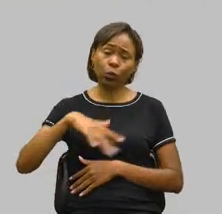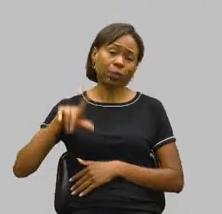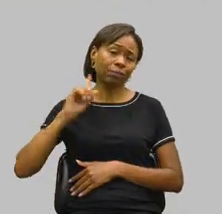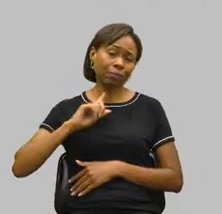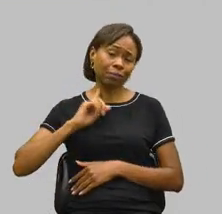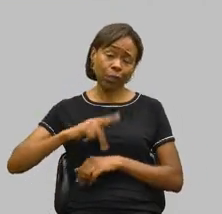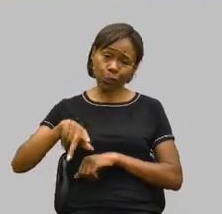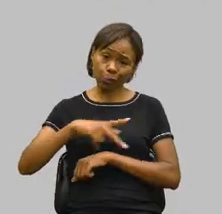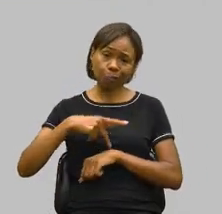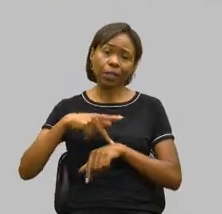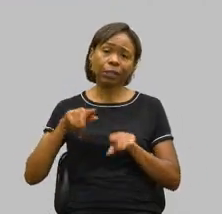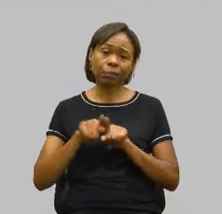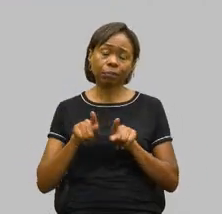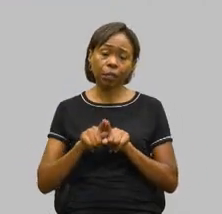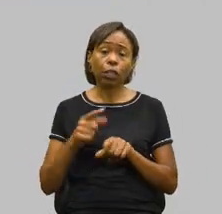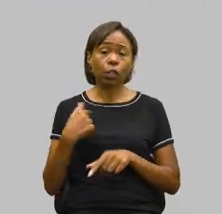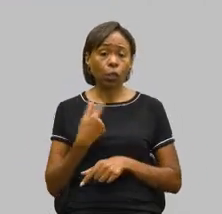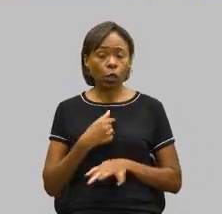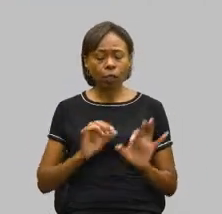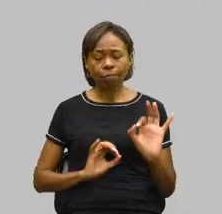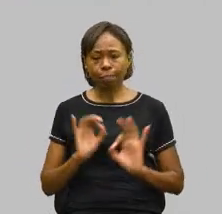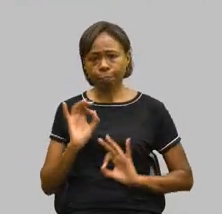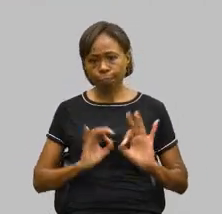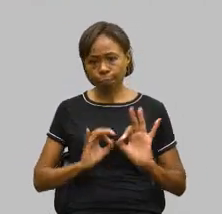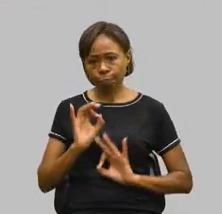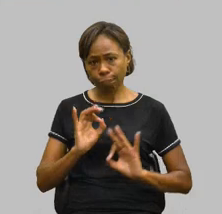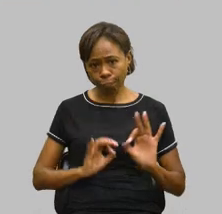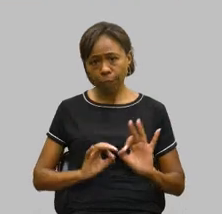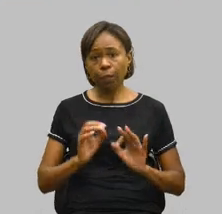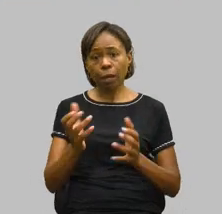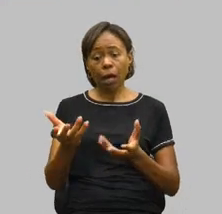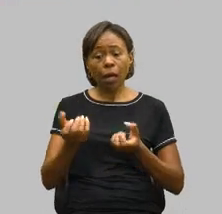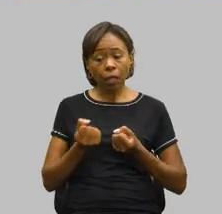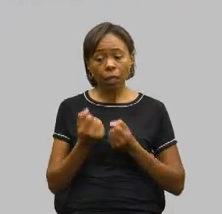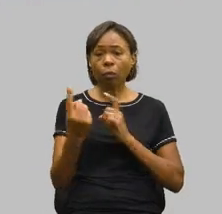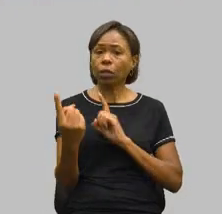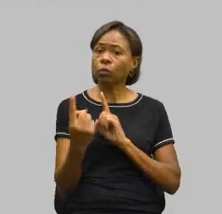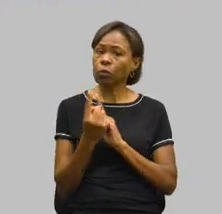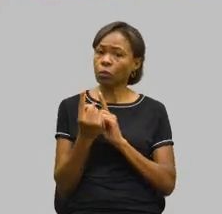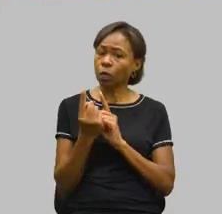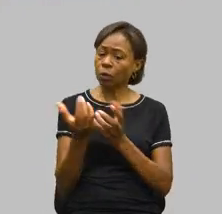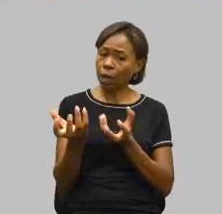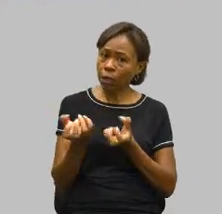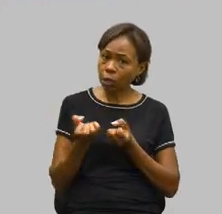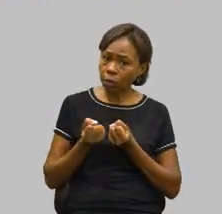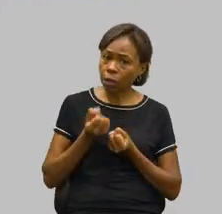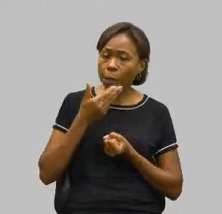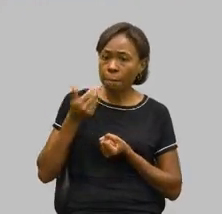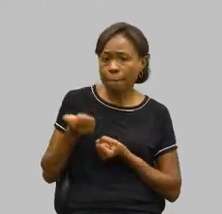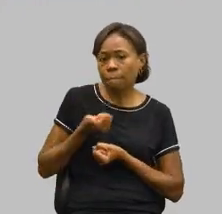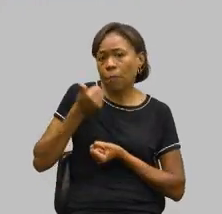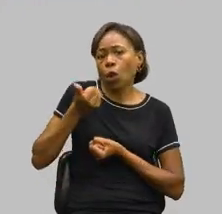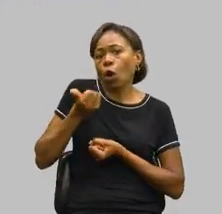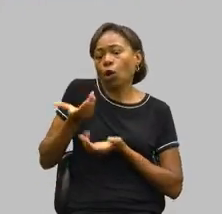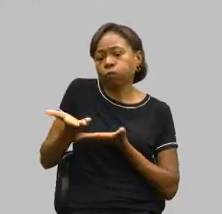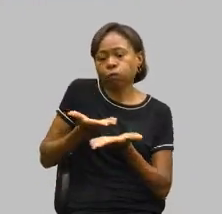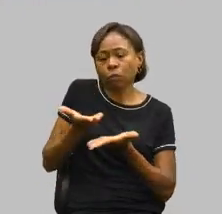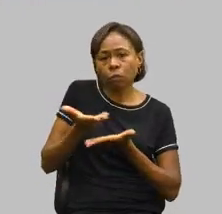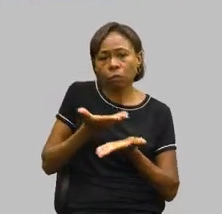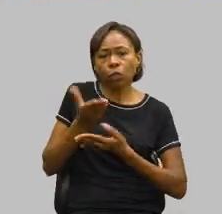e nós estamos sim nos preparando para poder recebê-los acolhê-los da melhor forma possível promovendo diálogo e